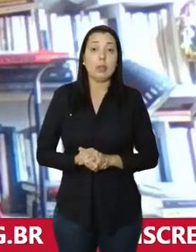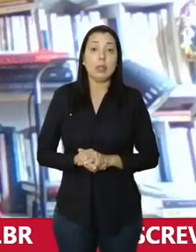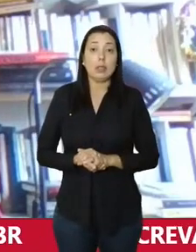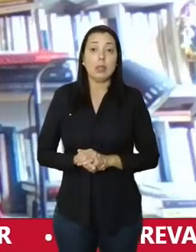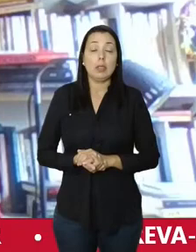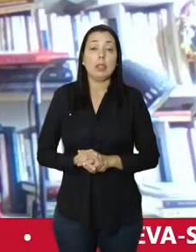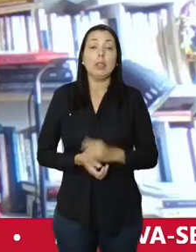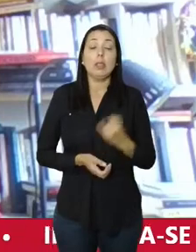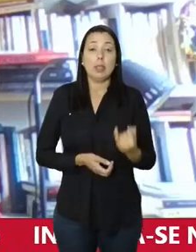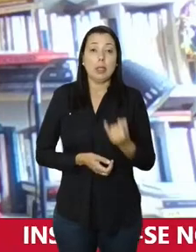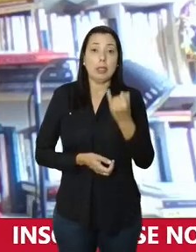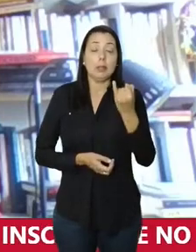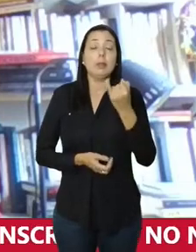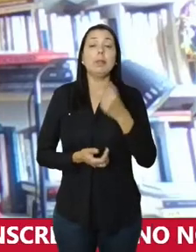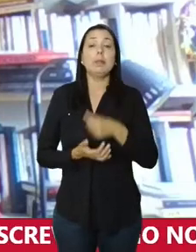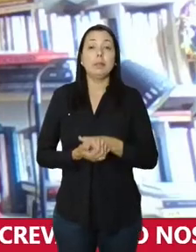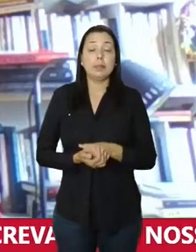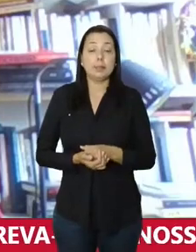que é fundamental,